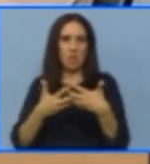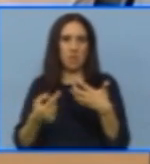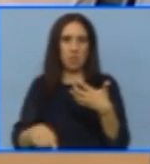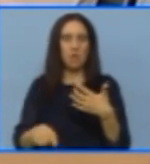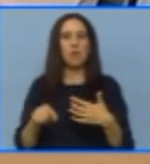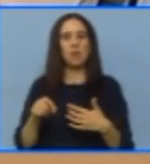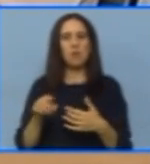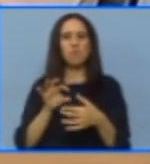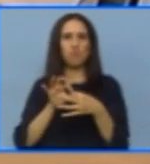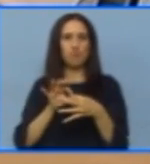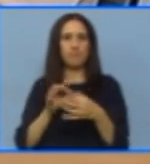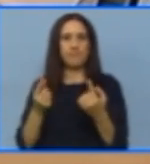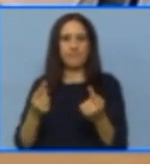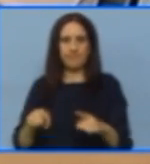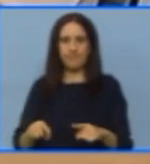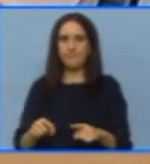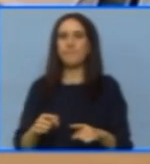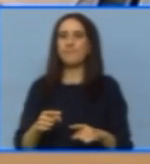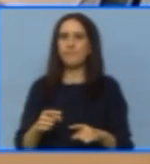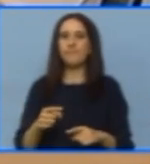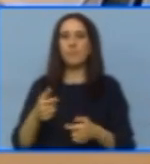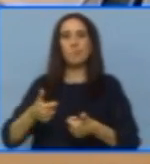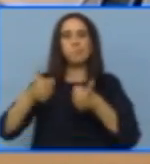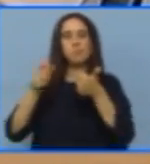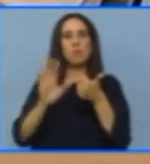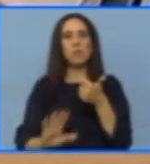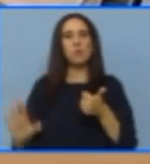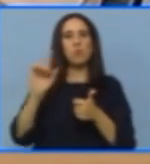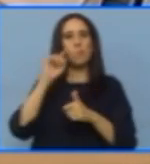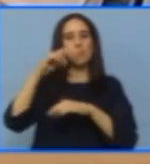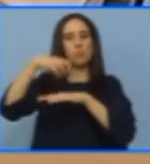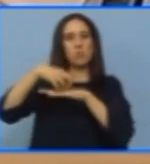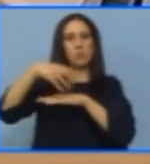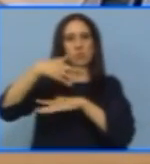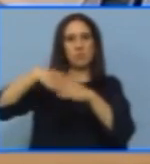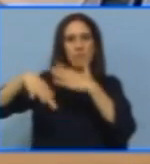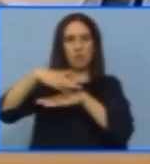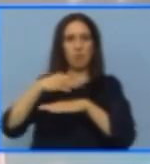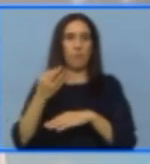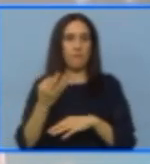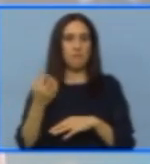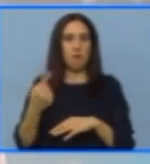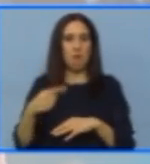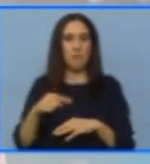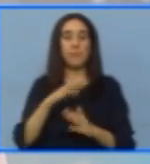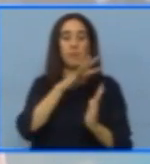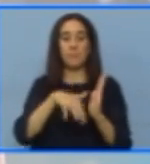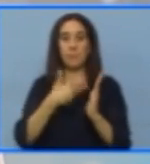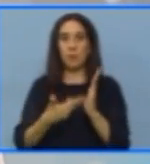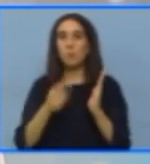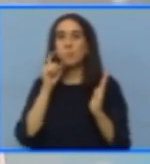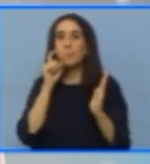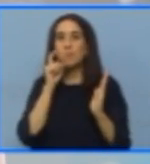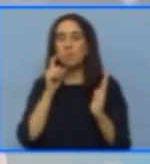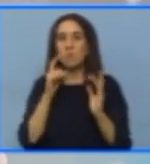em franca colaboração com a Autoridade Nacional de Proteção Civil. E, portanto, existe um plano de segurança para